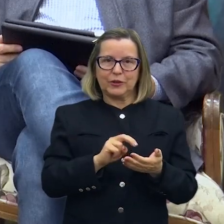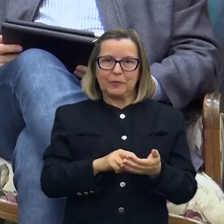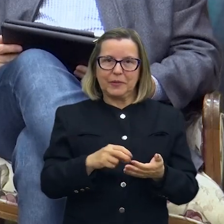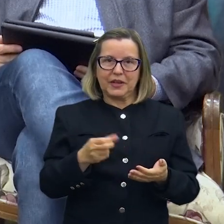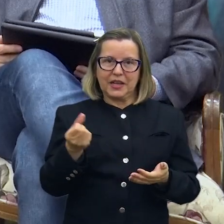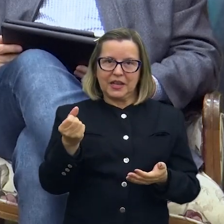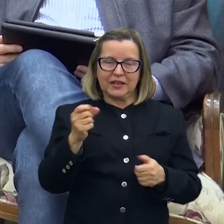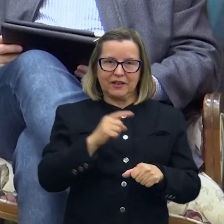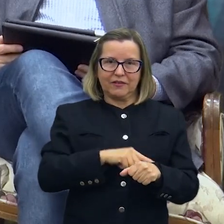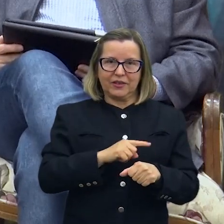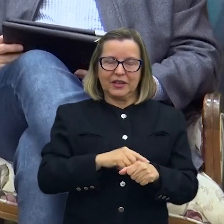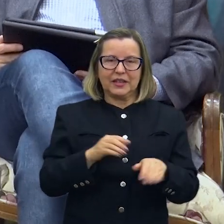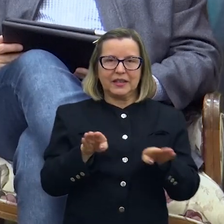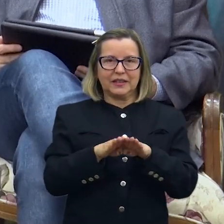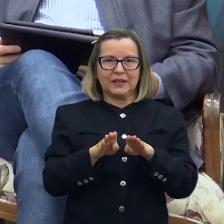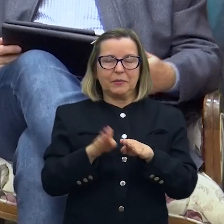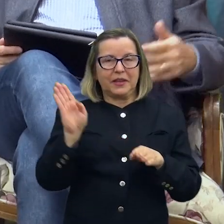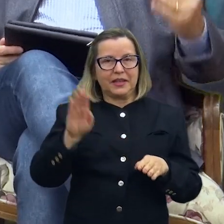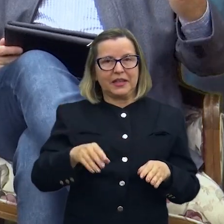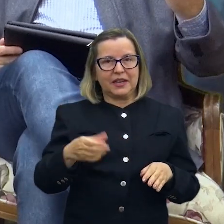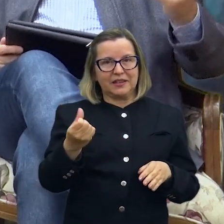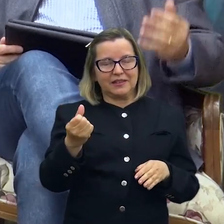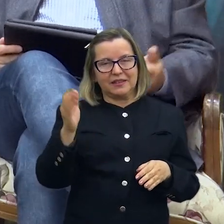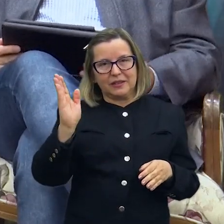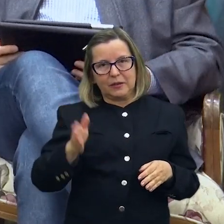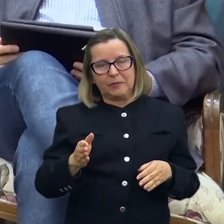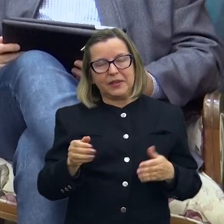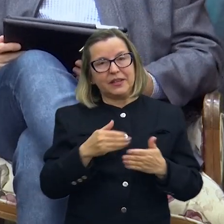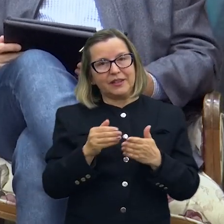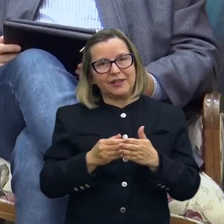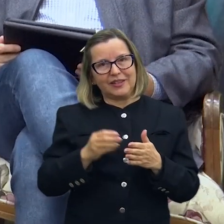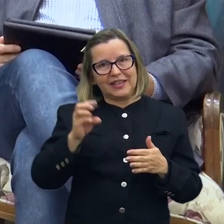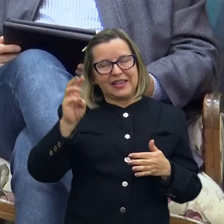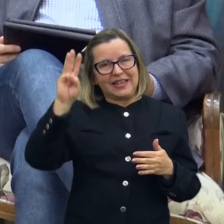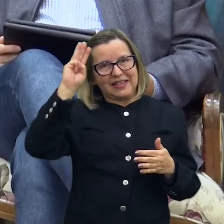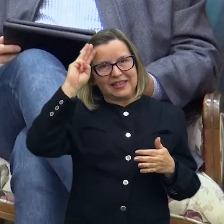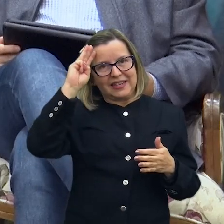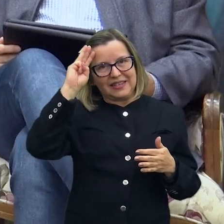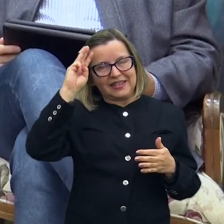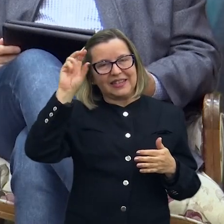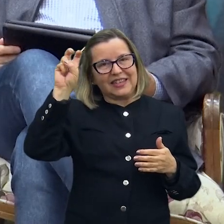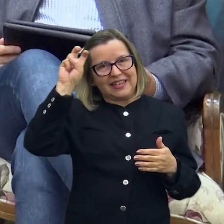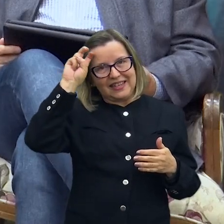da manhã, às 18h30, e toda terça e toda quinta, às